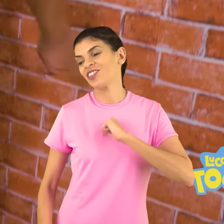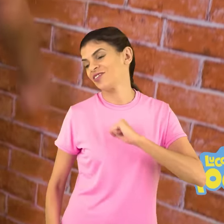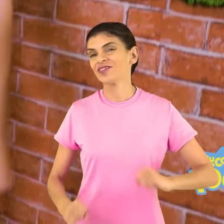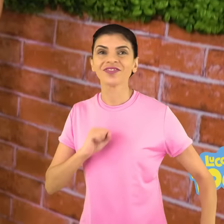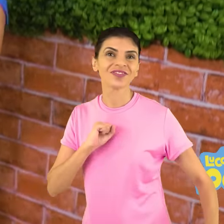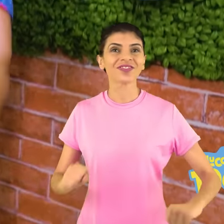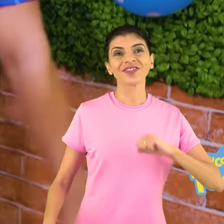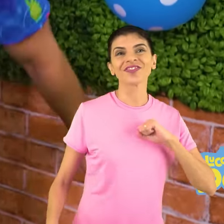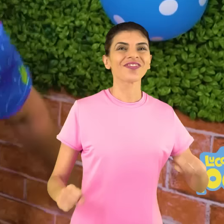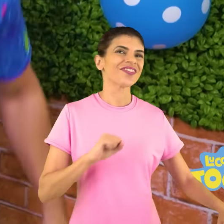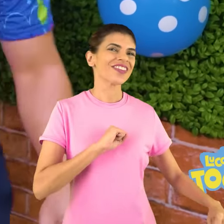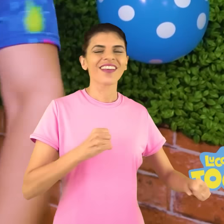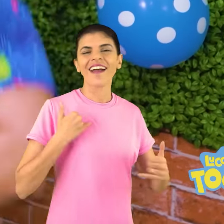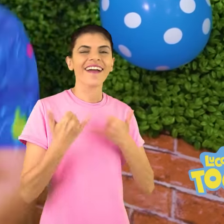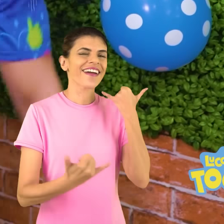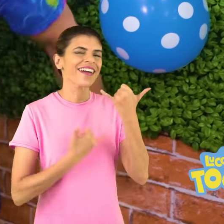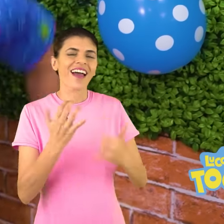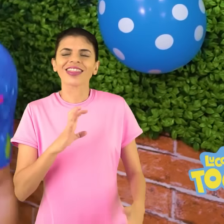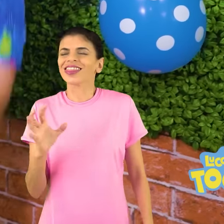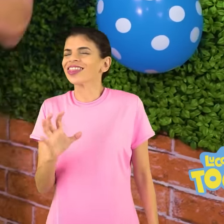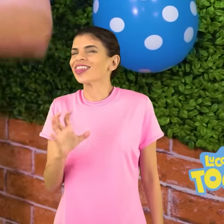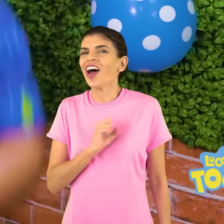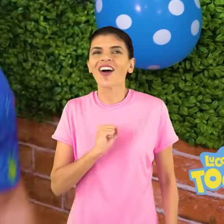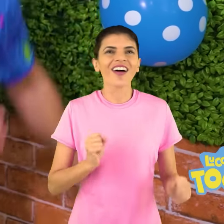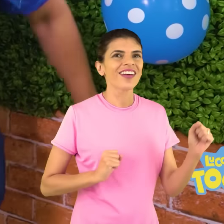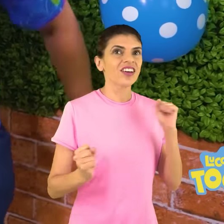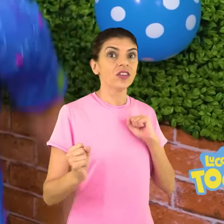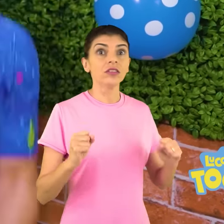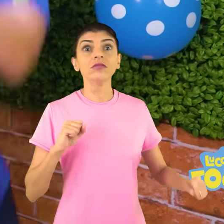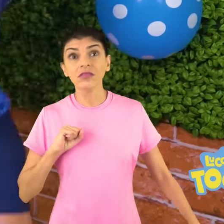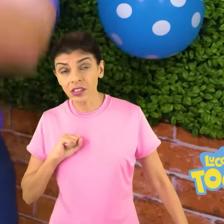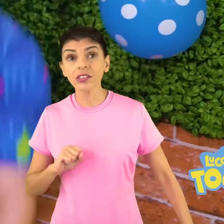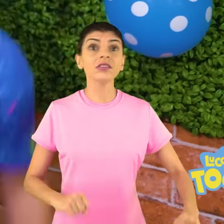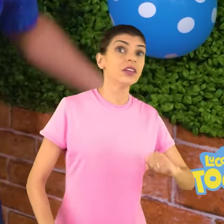Eu adoro esse brinquedo! Eu